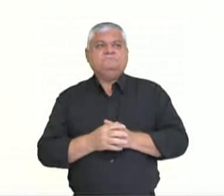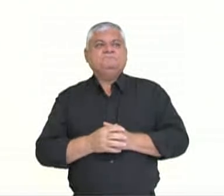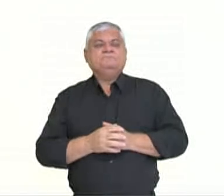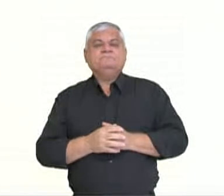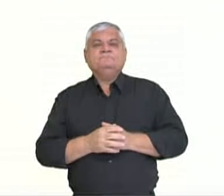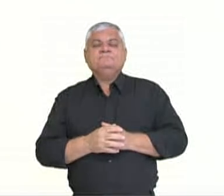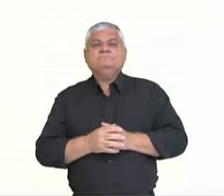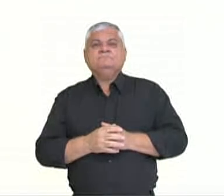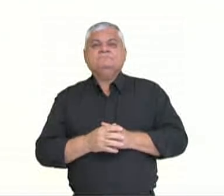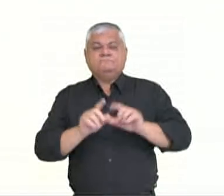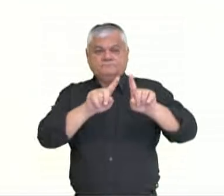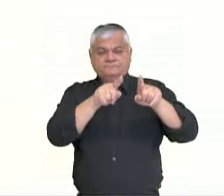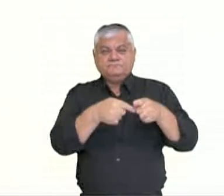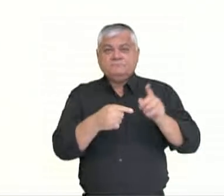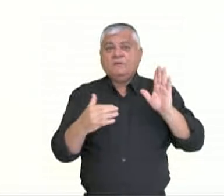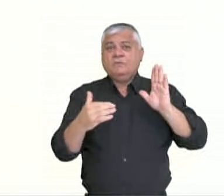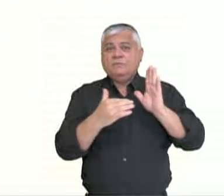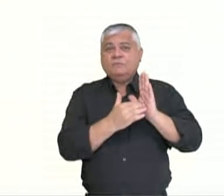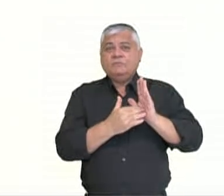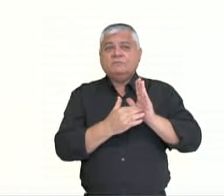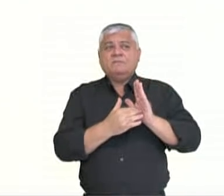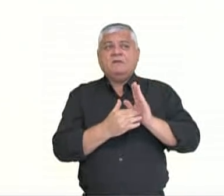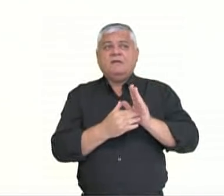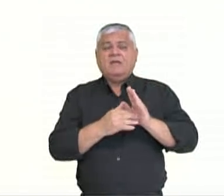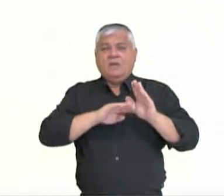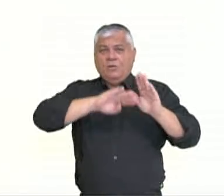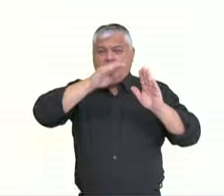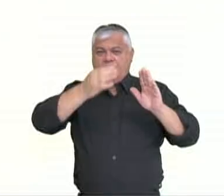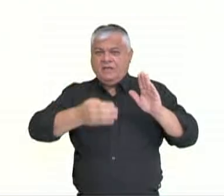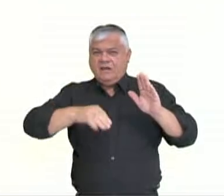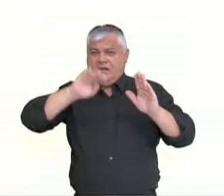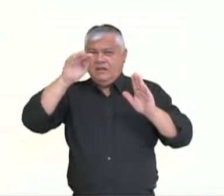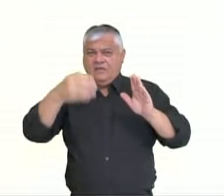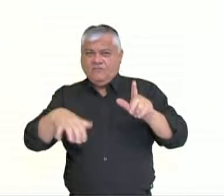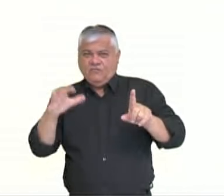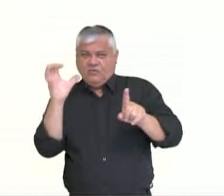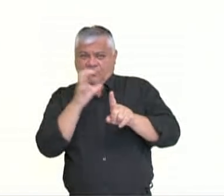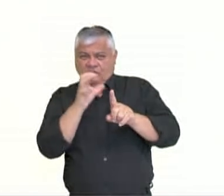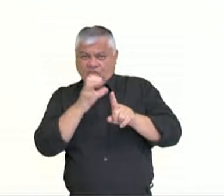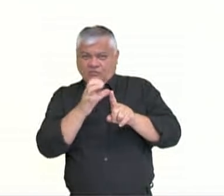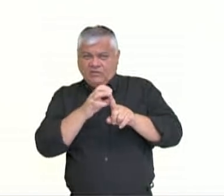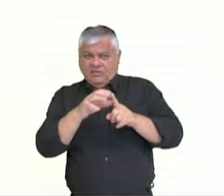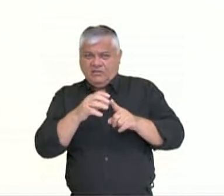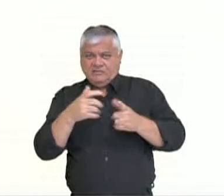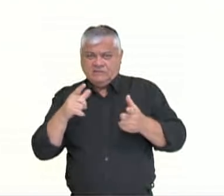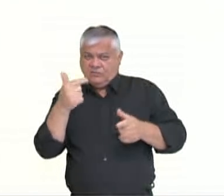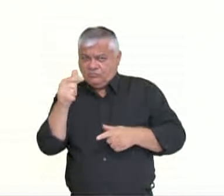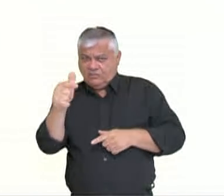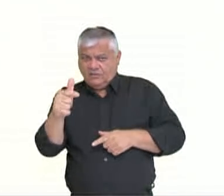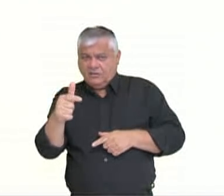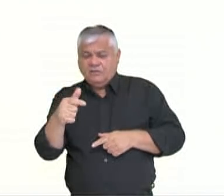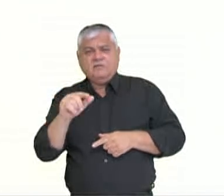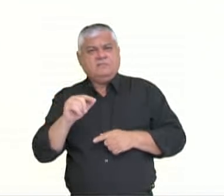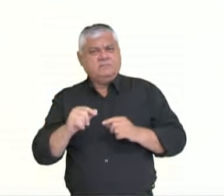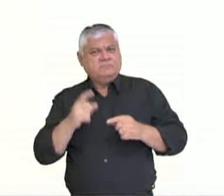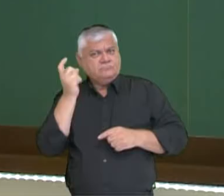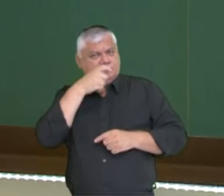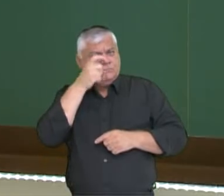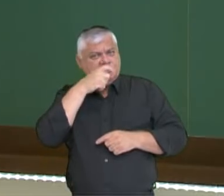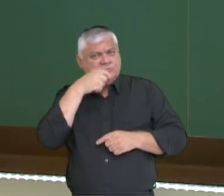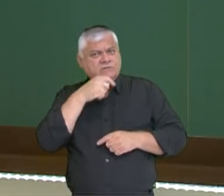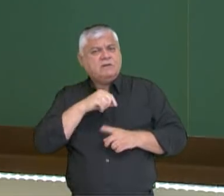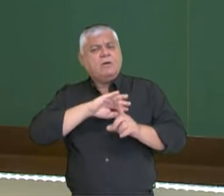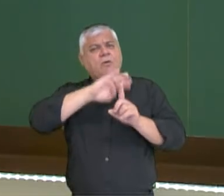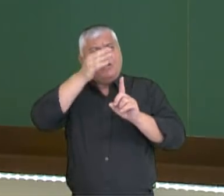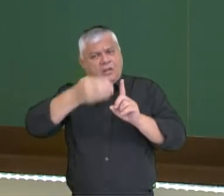a última, o relevo não exerce influência sobre o clima, sendo apenas modificado por ele. Isso é falso, nós vimos que